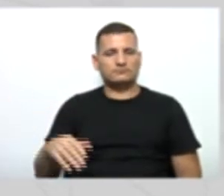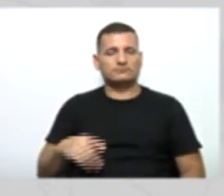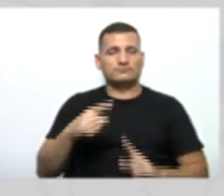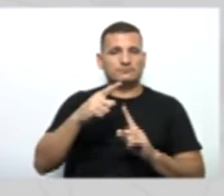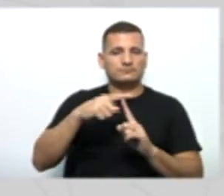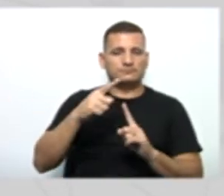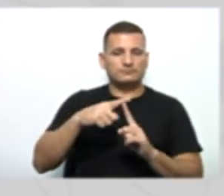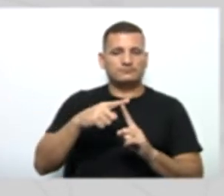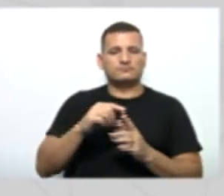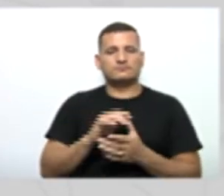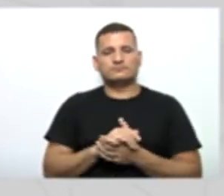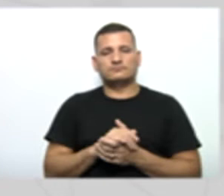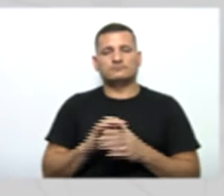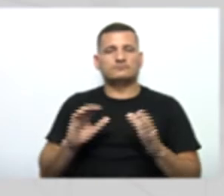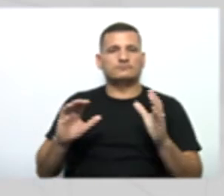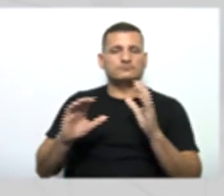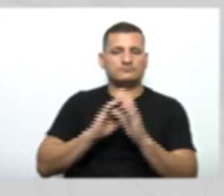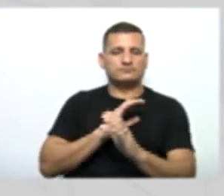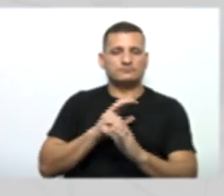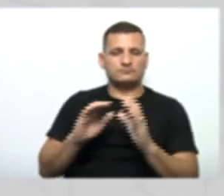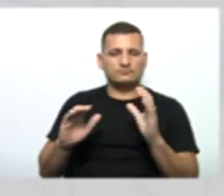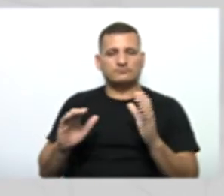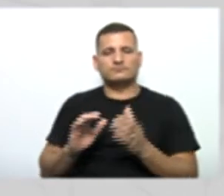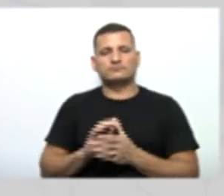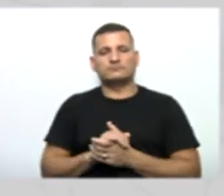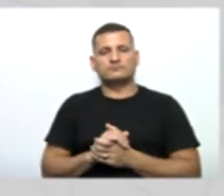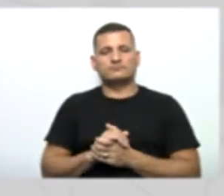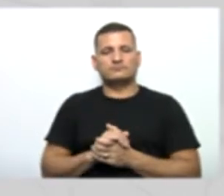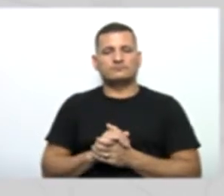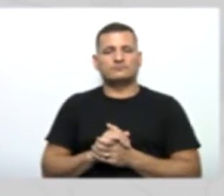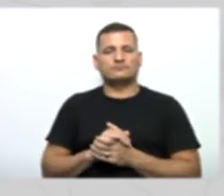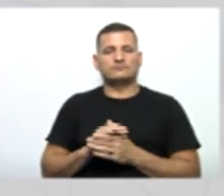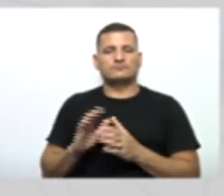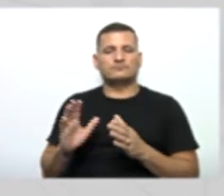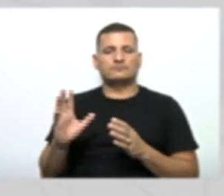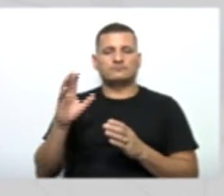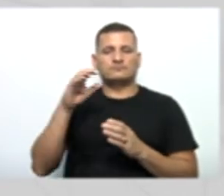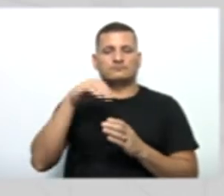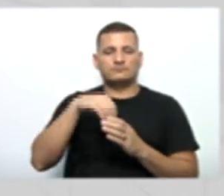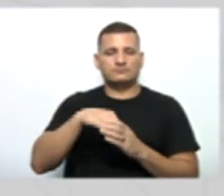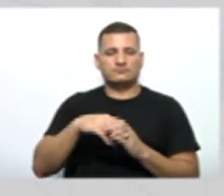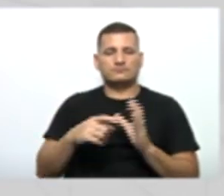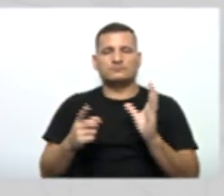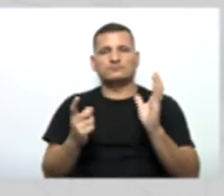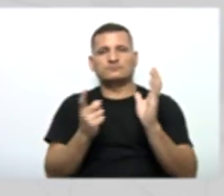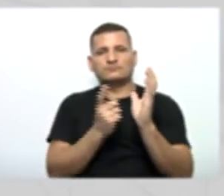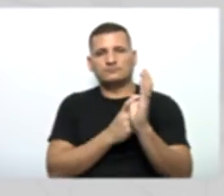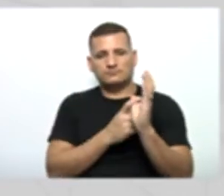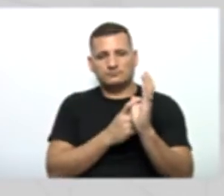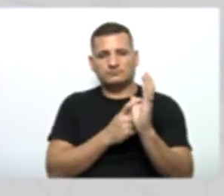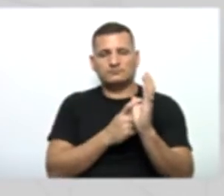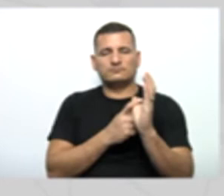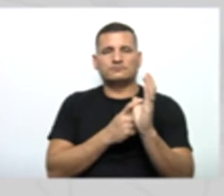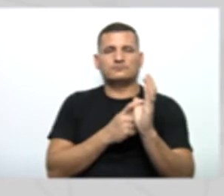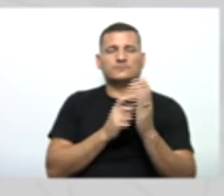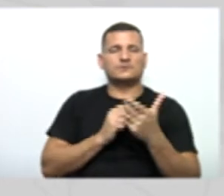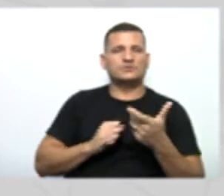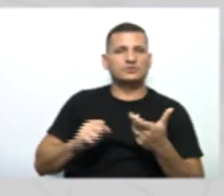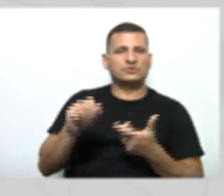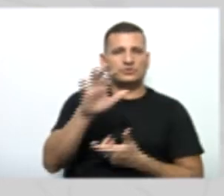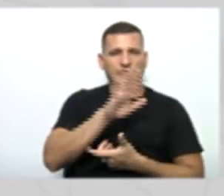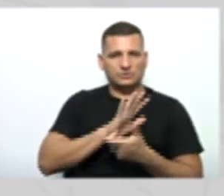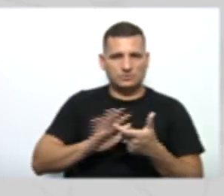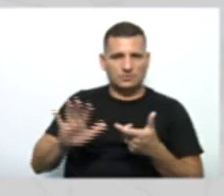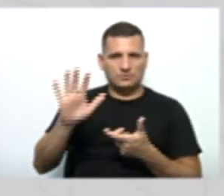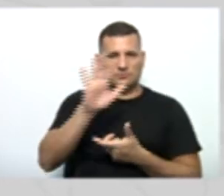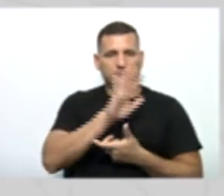tipos: associação, agregação, composição, dependência e generalização. Esses são os tipos